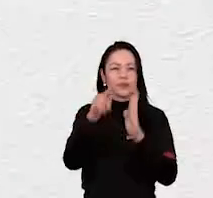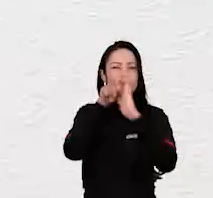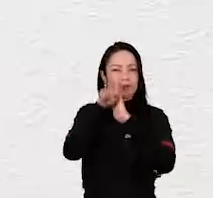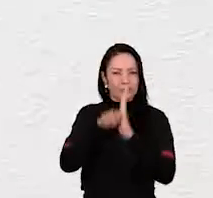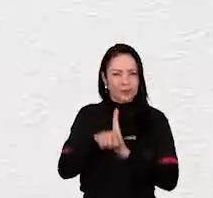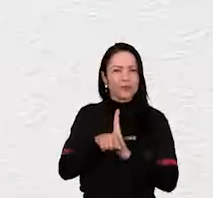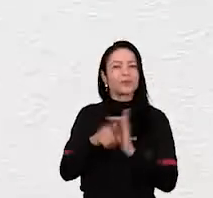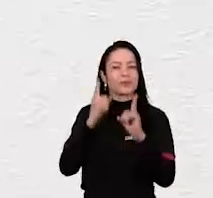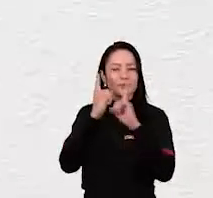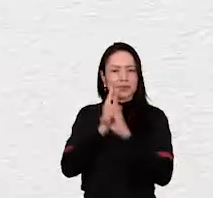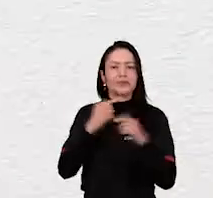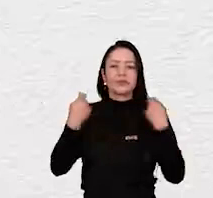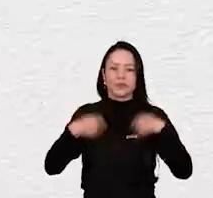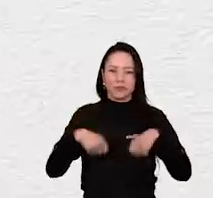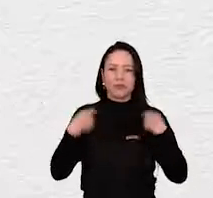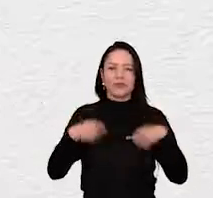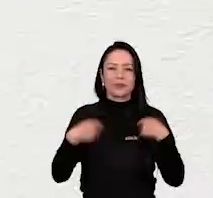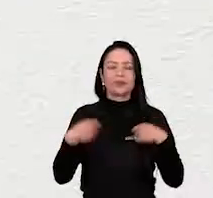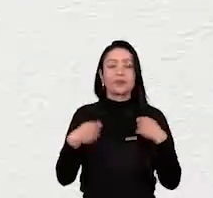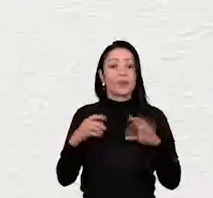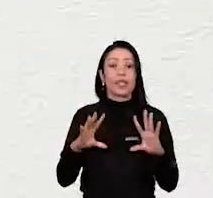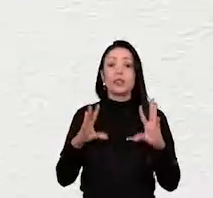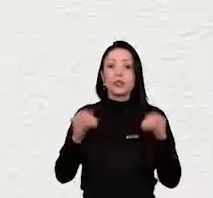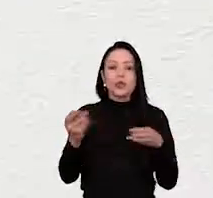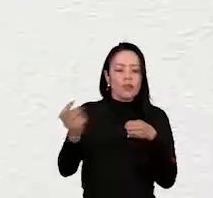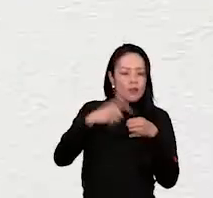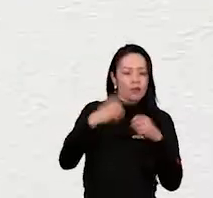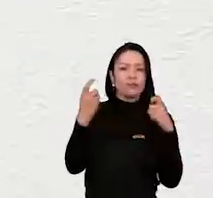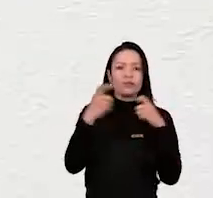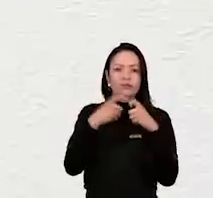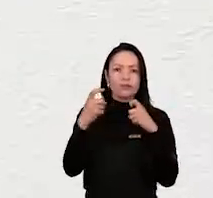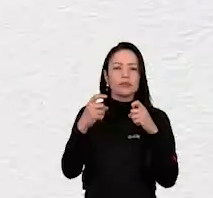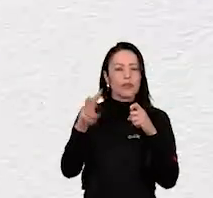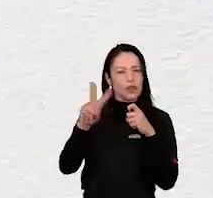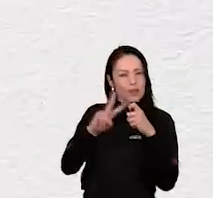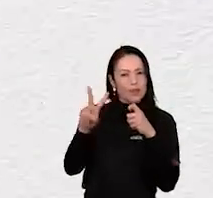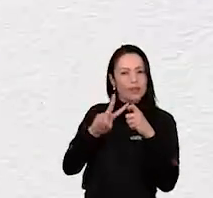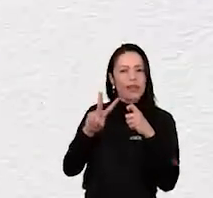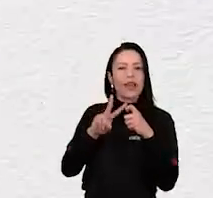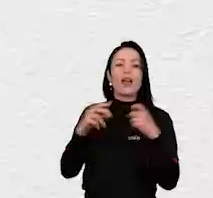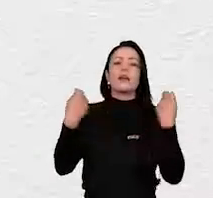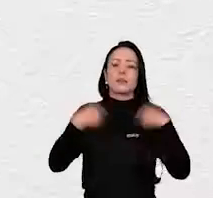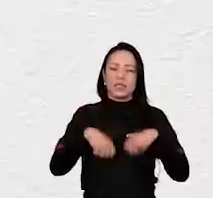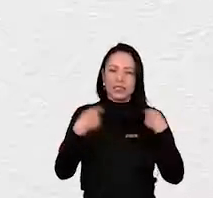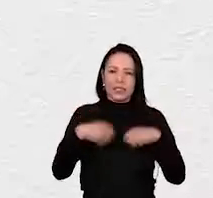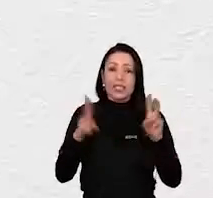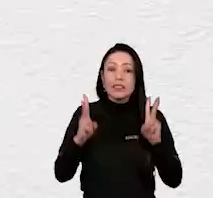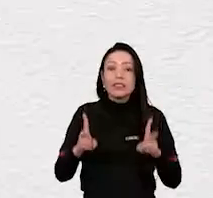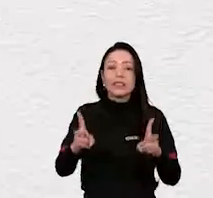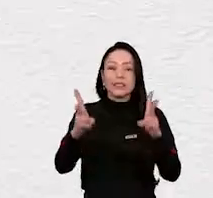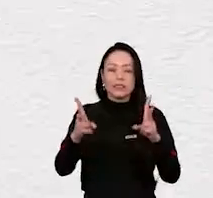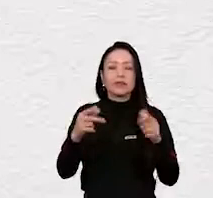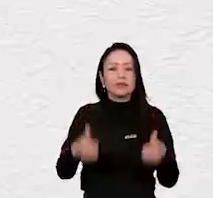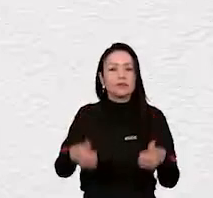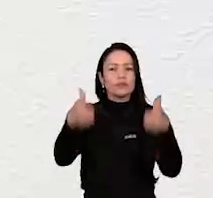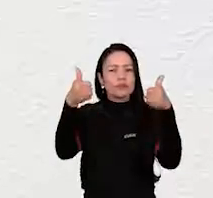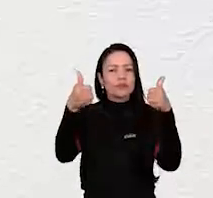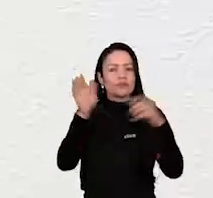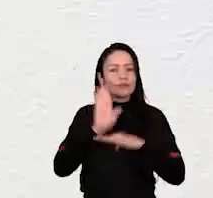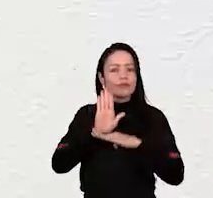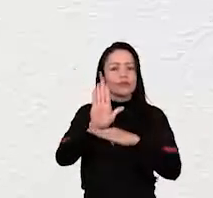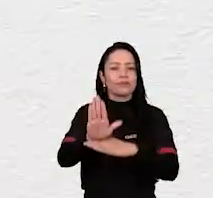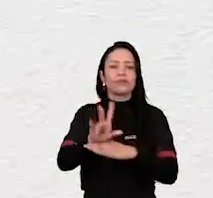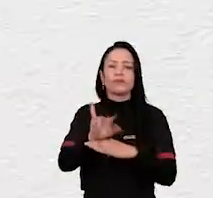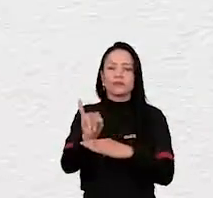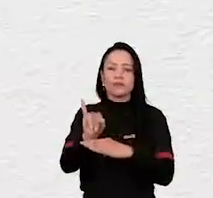esse animal, tem que ser feito em todos os retornos, sempre. É o que vai realmente nortear a melhora, né? Assim